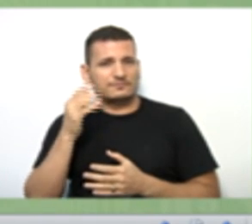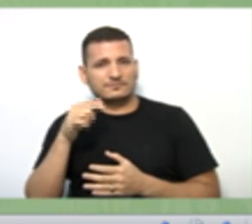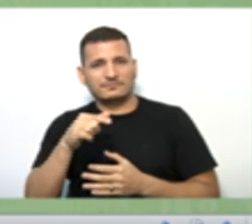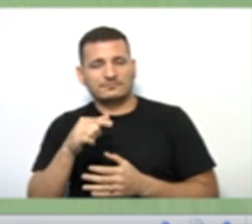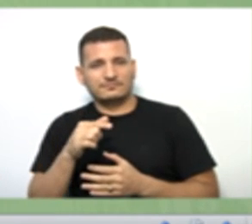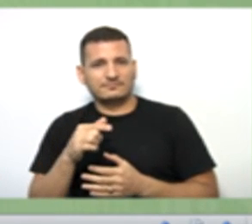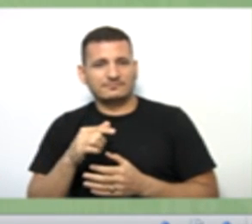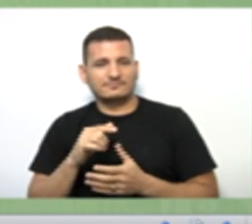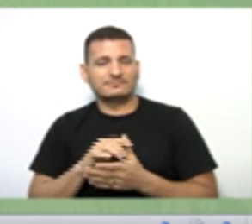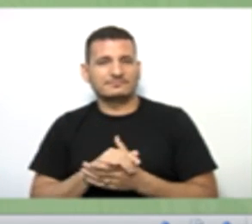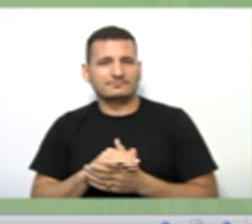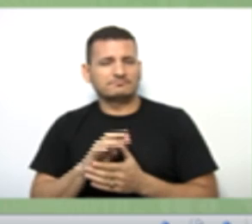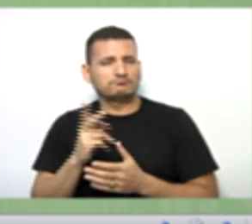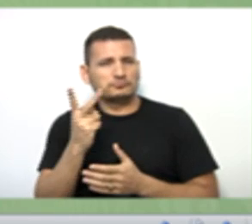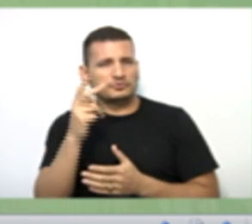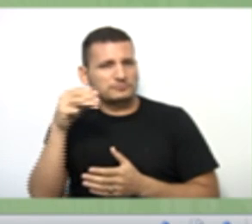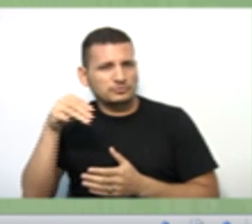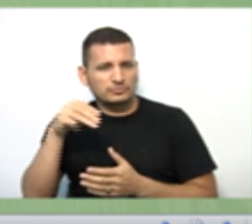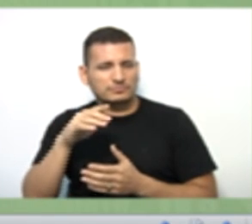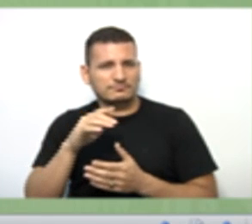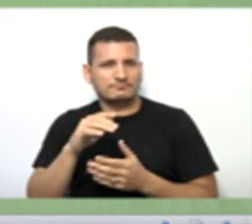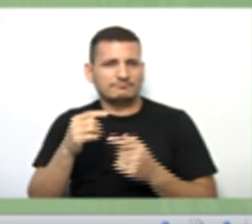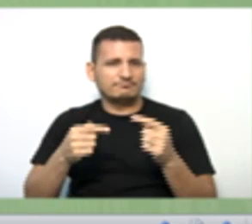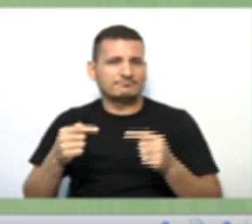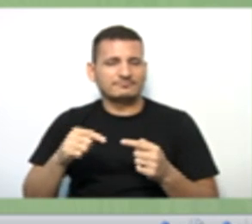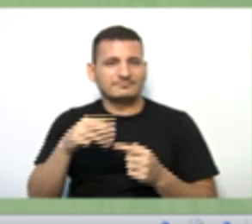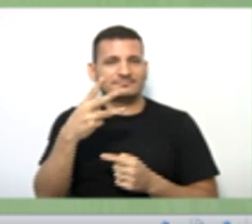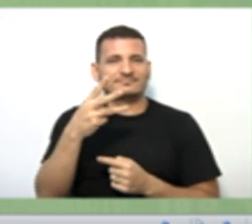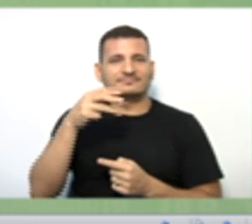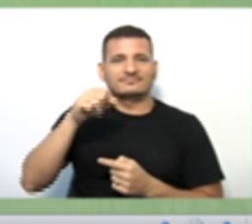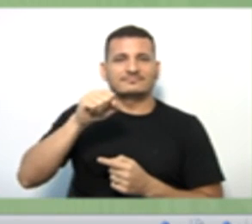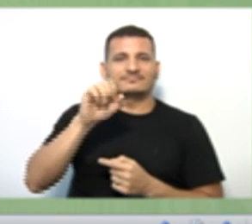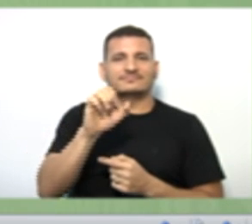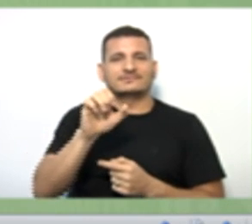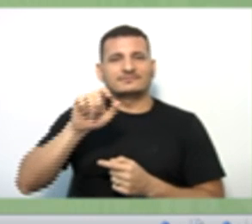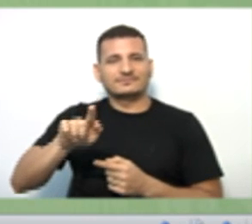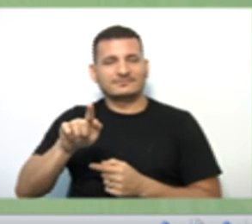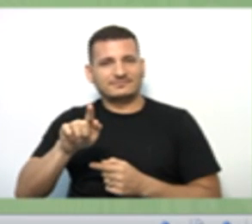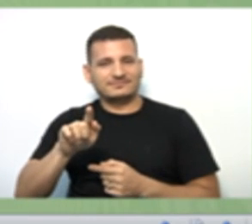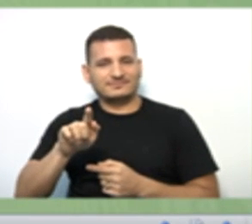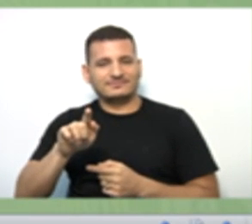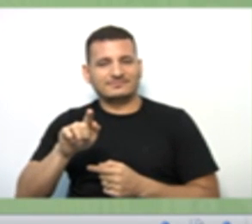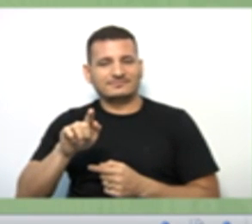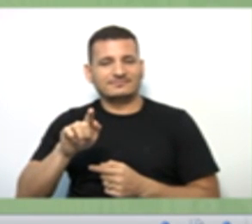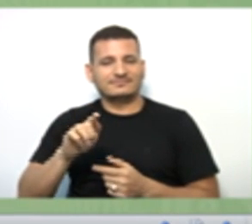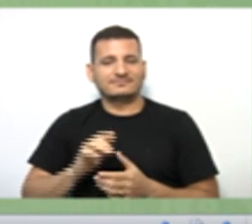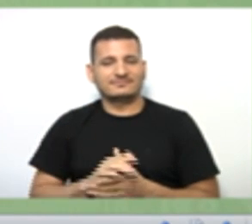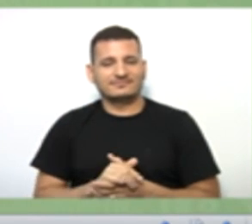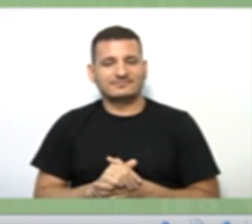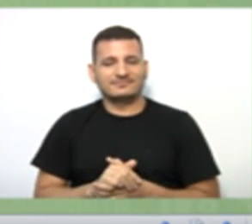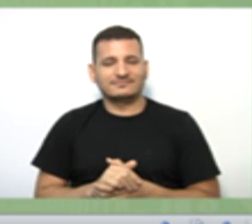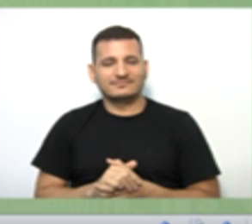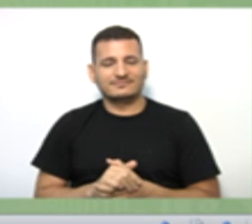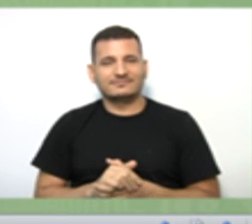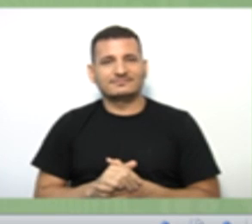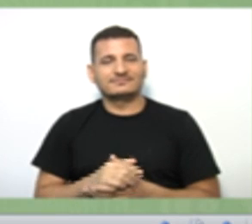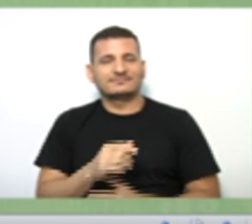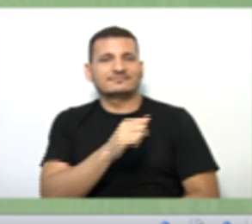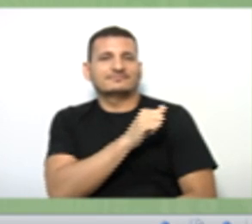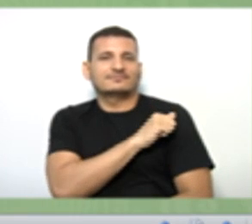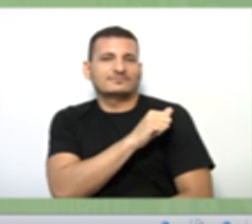acho que eles fazem quantos minutos? 2 minutinhos faz? Acho que eles fazem 38 segundos. 38 segundos, bem específico, professor, né? Meus alunos são